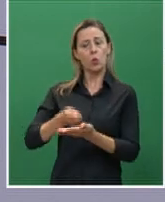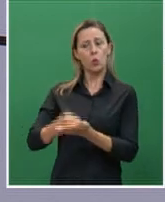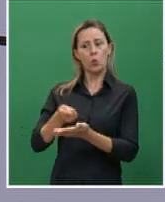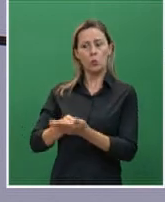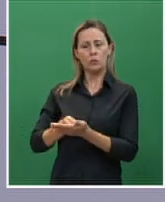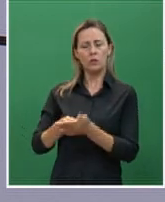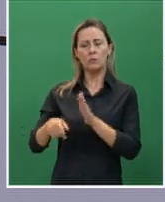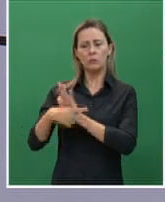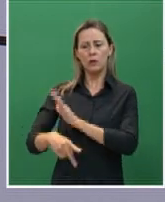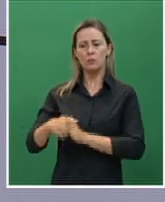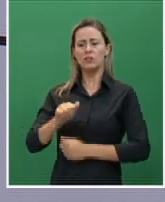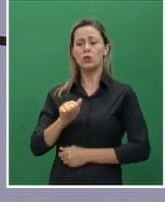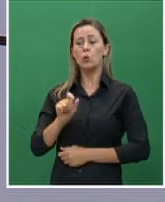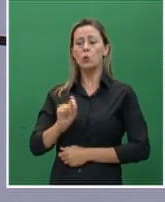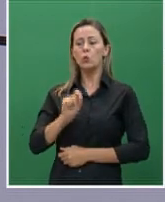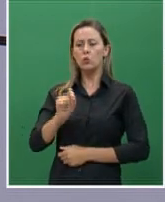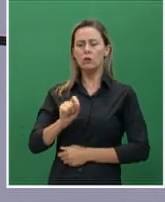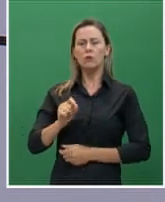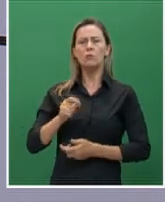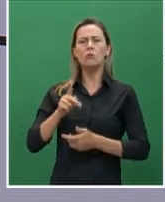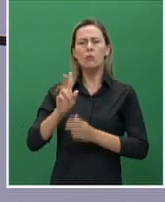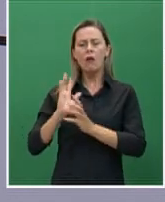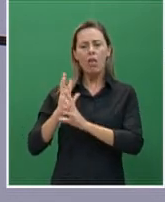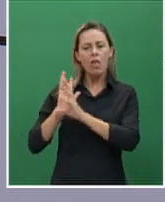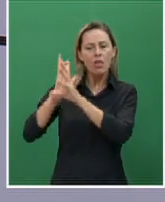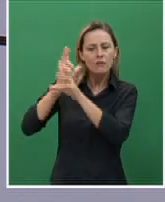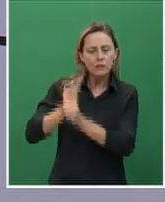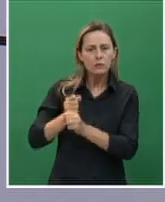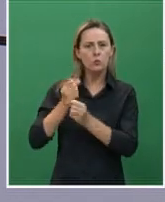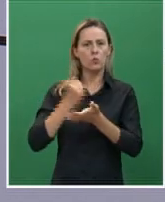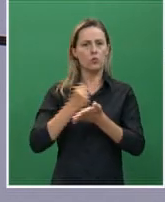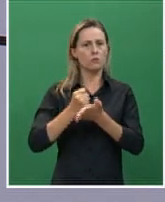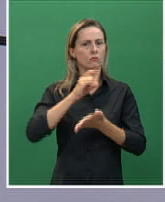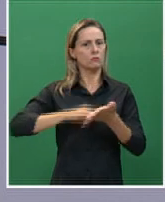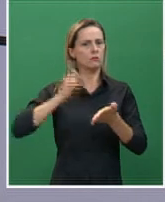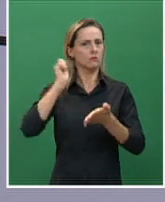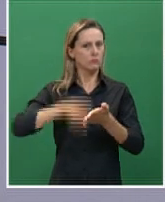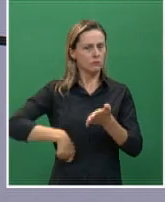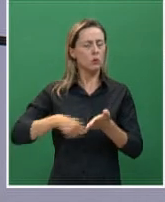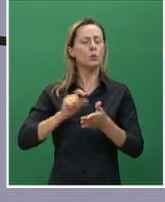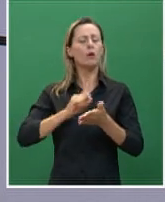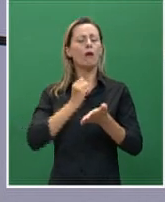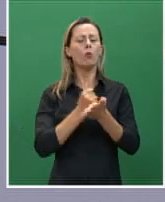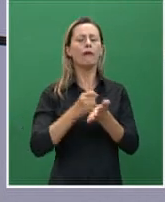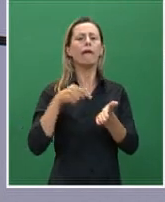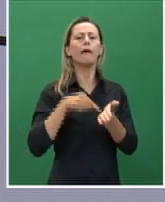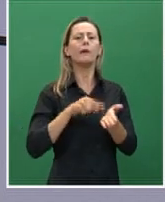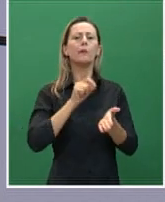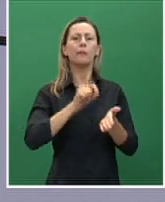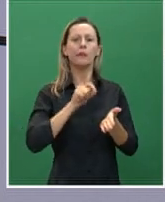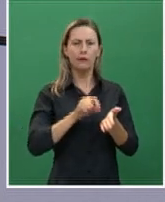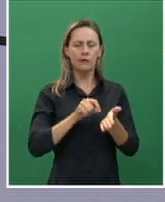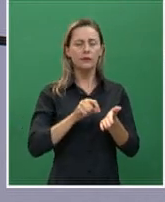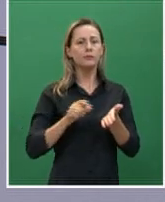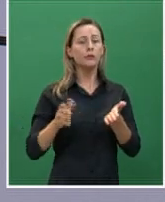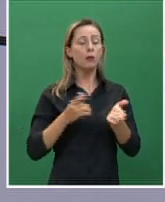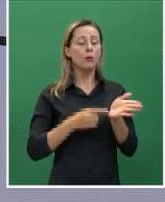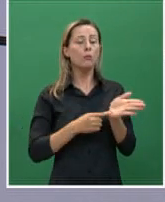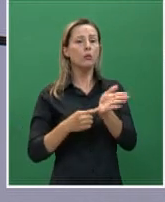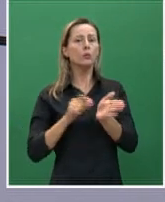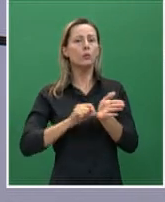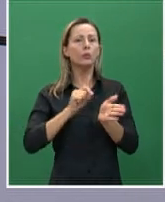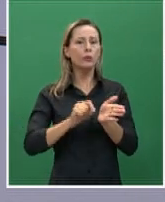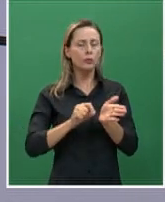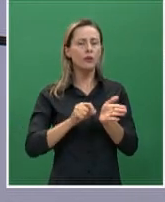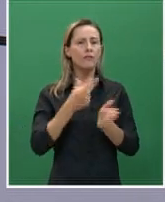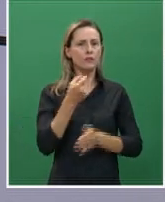através da agir a revisão do contrato assinado pelo então Prefeito João Paulo kleinubing contrato esse que trouxe a questão de que eu havia